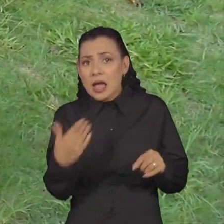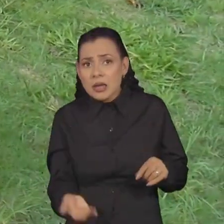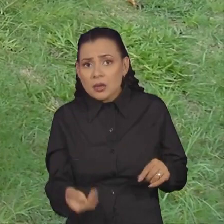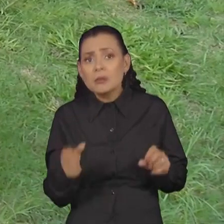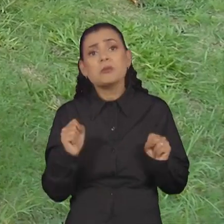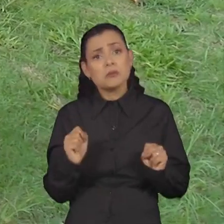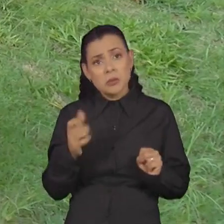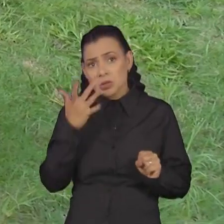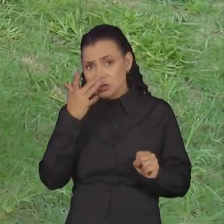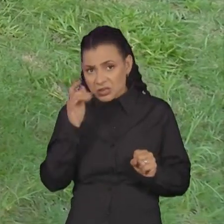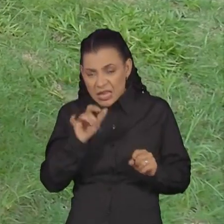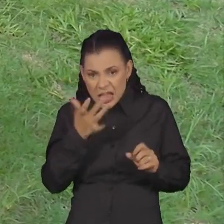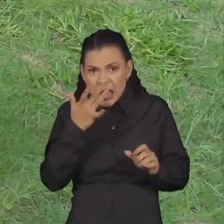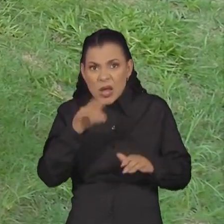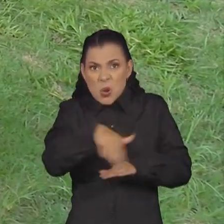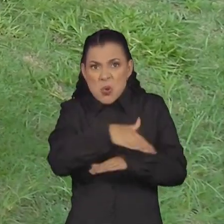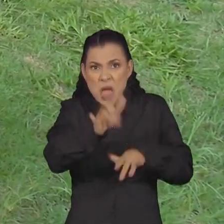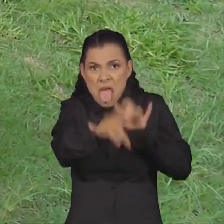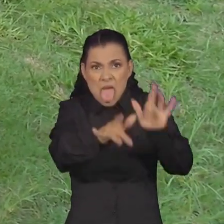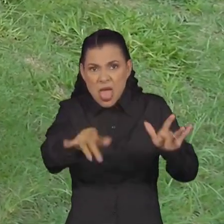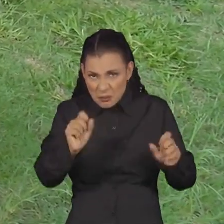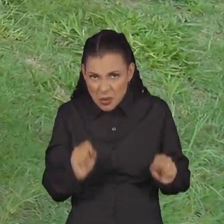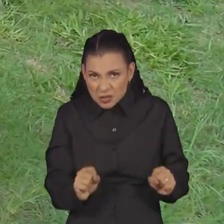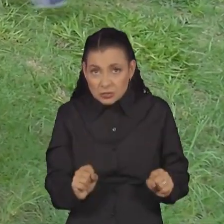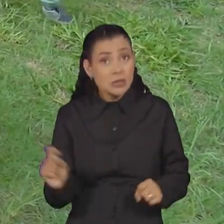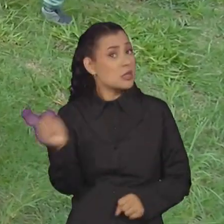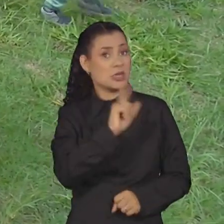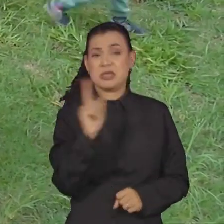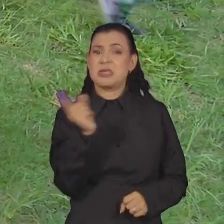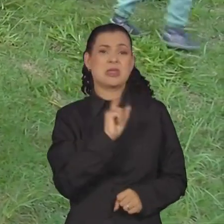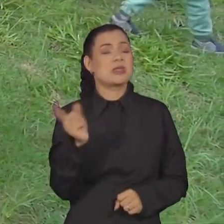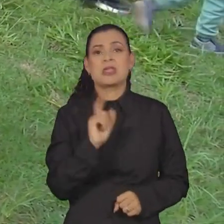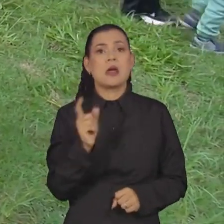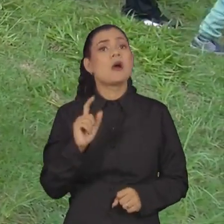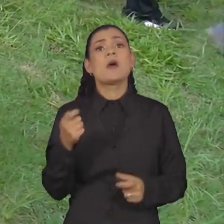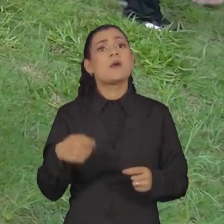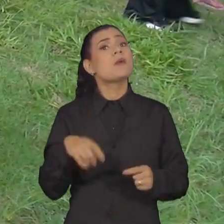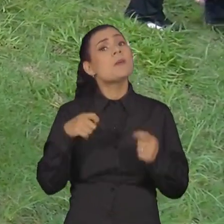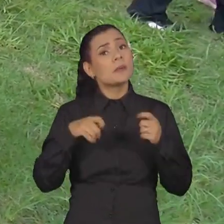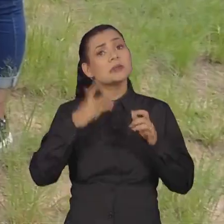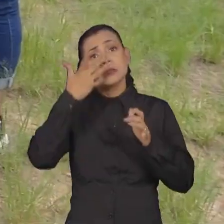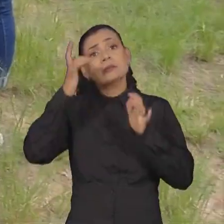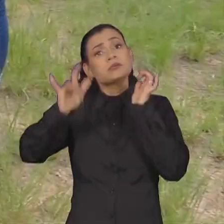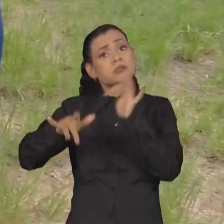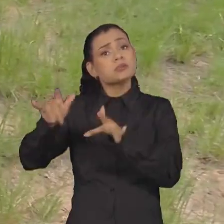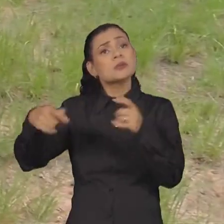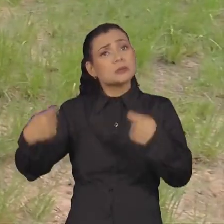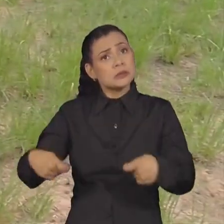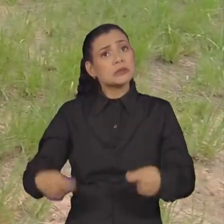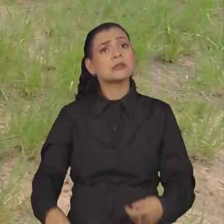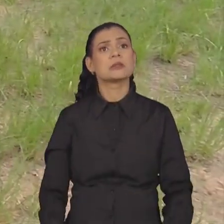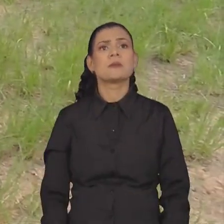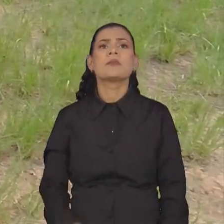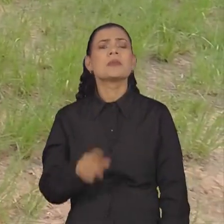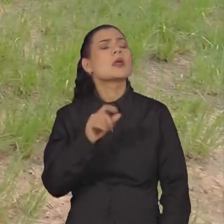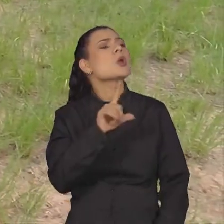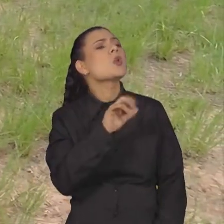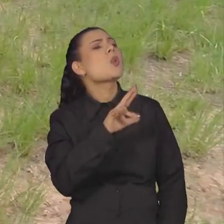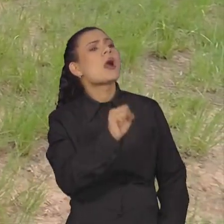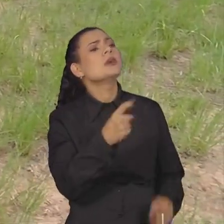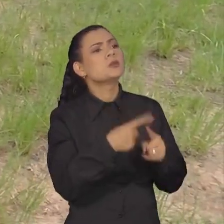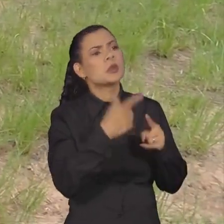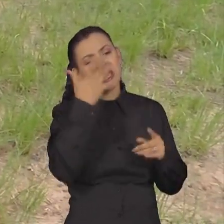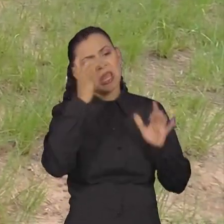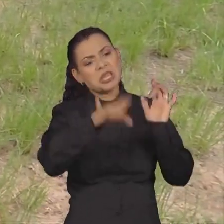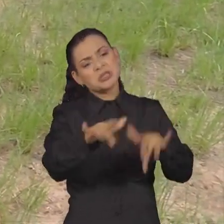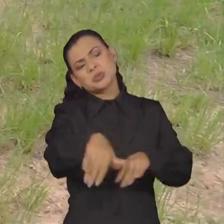no chão, lixo? Tem que jogar o lixo é de banana. Tem que jogar no lixo. Ô, Lucas, me responde, por que a gente não pode jogar